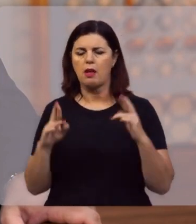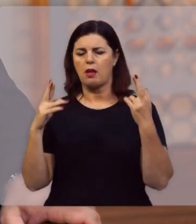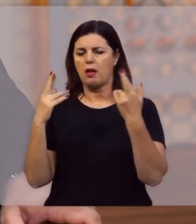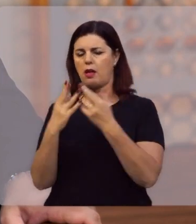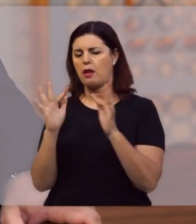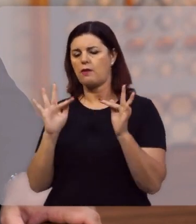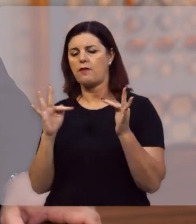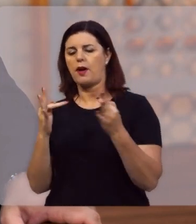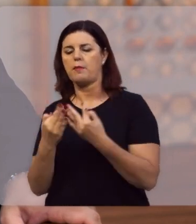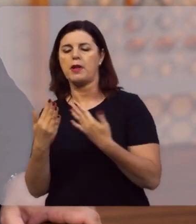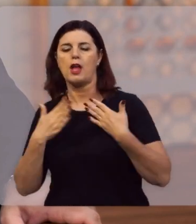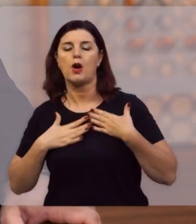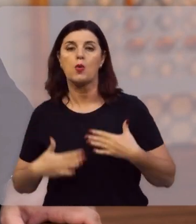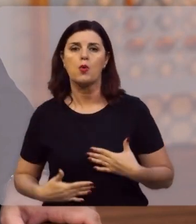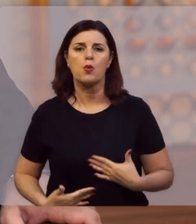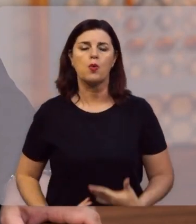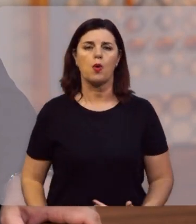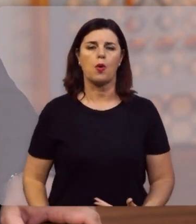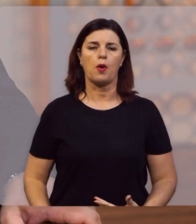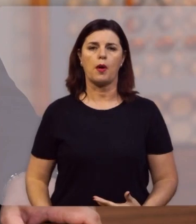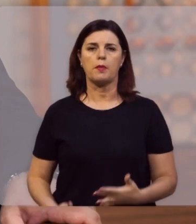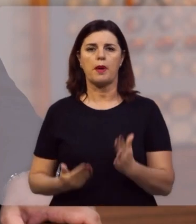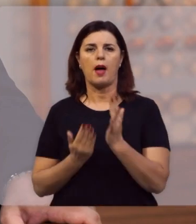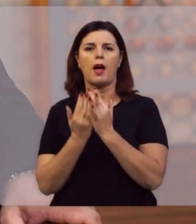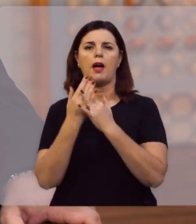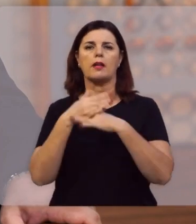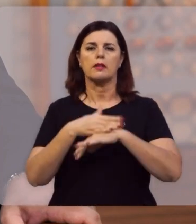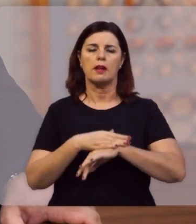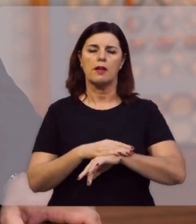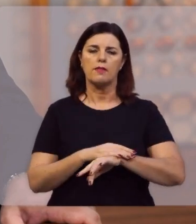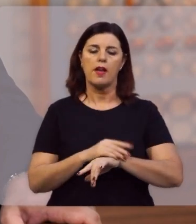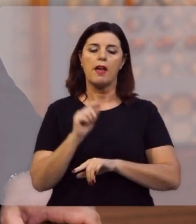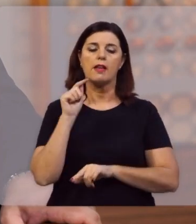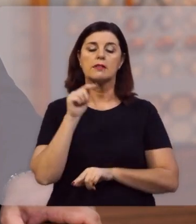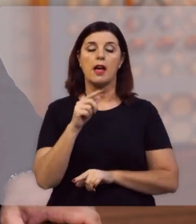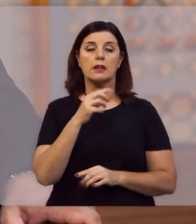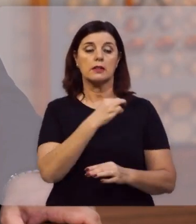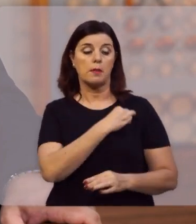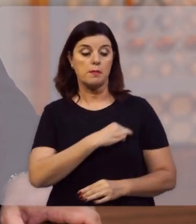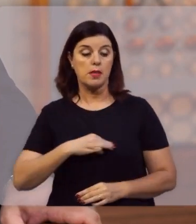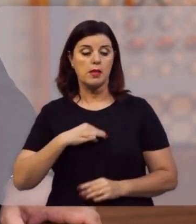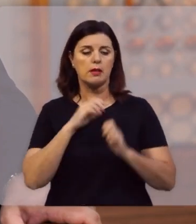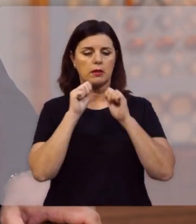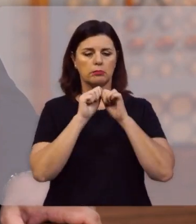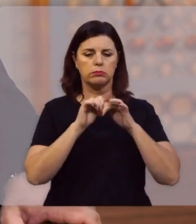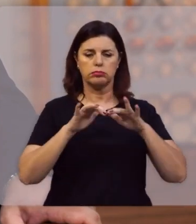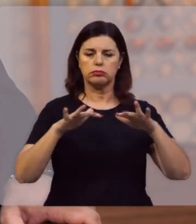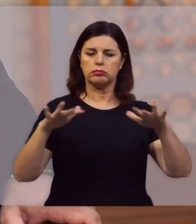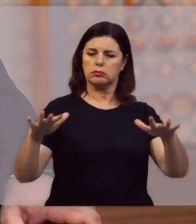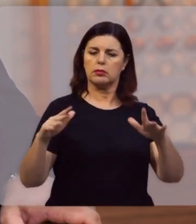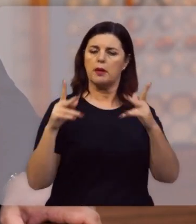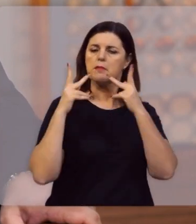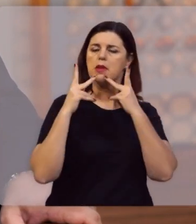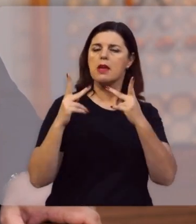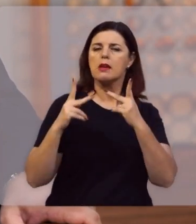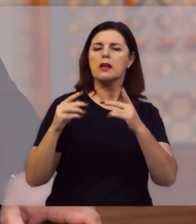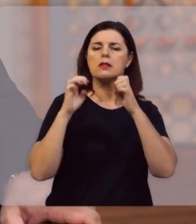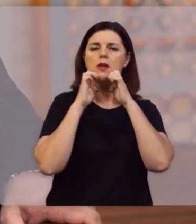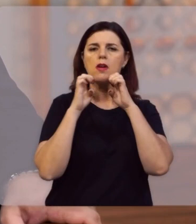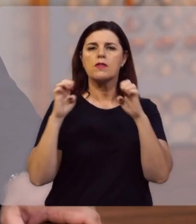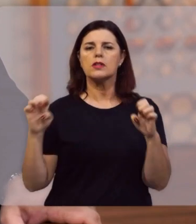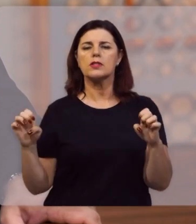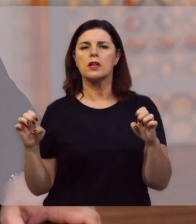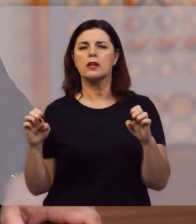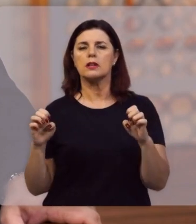o seu corpo a agência por meio da qual ele faz com que a sua missão se expanda por meio da pregação do